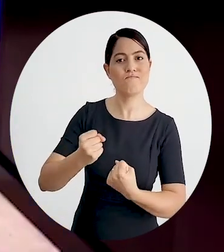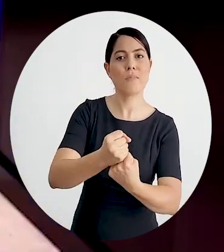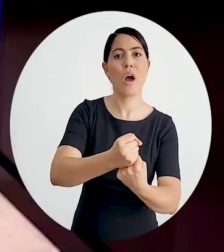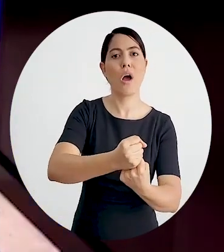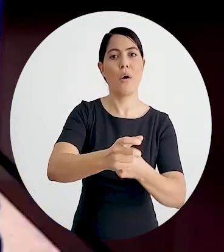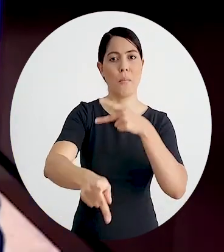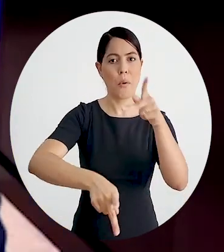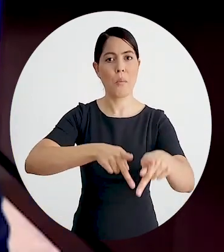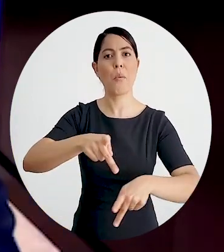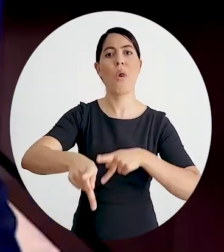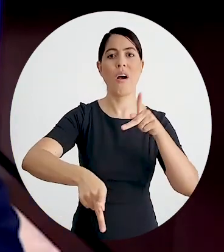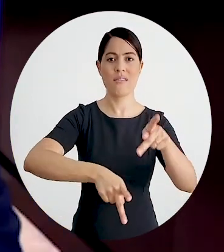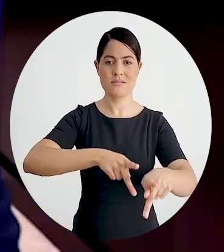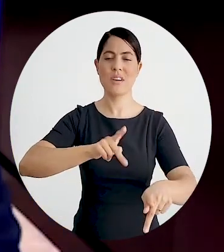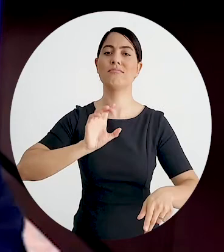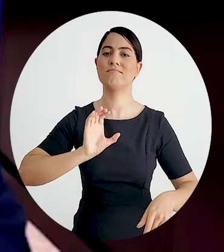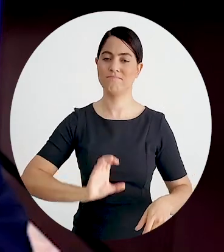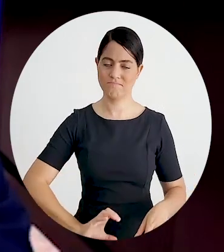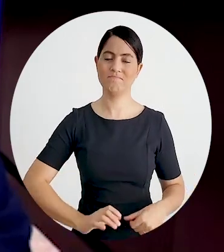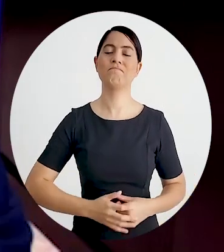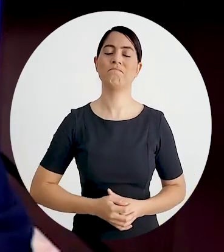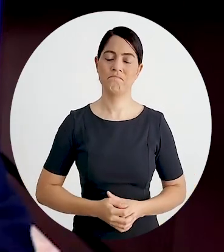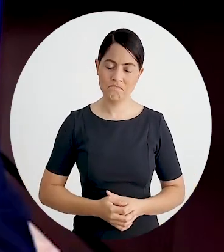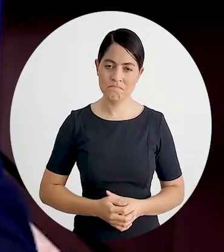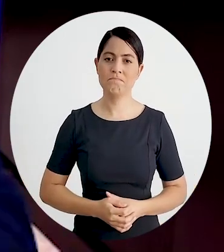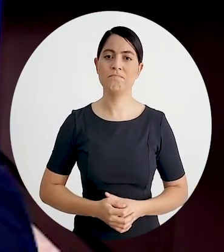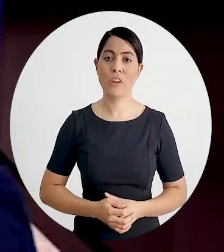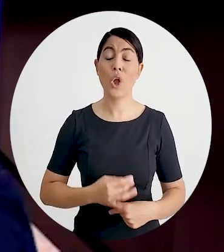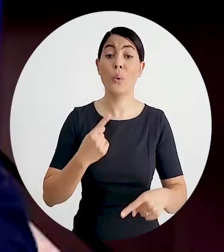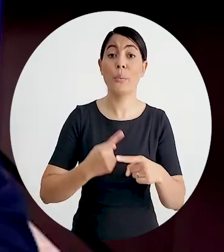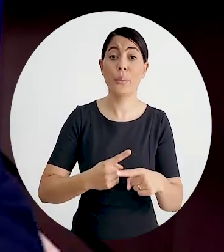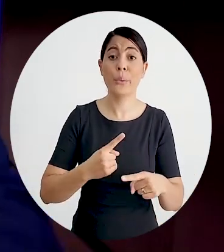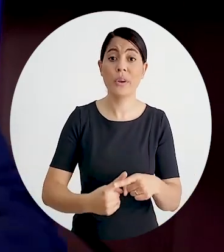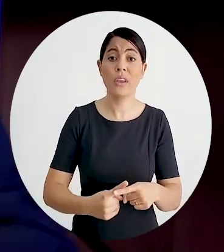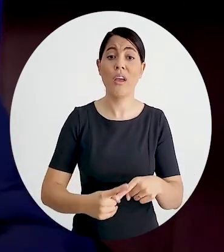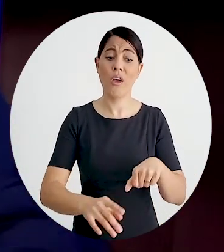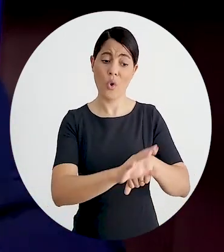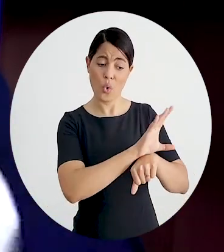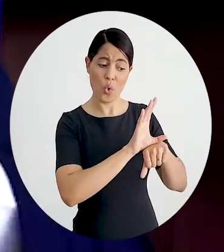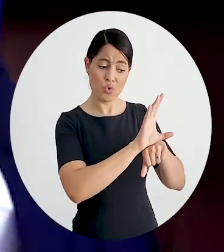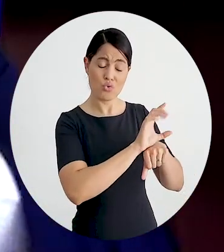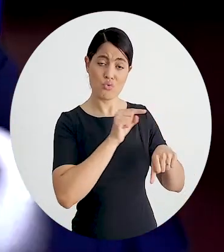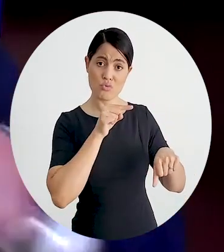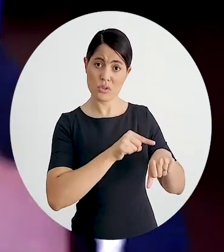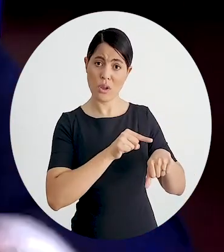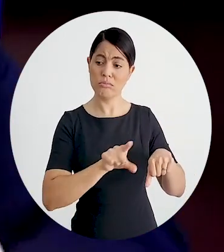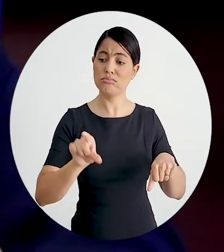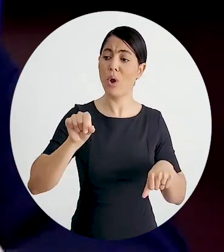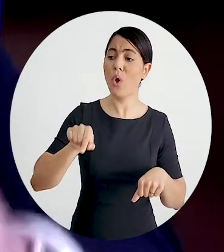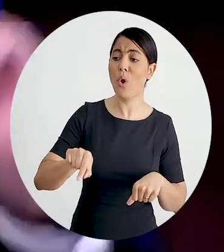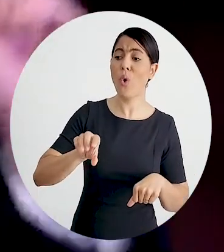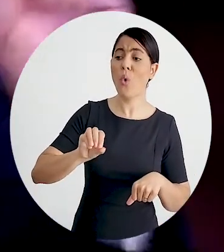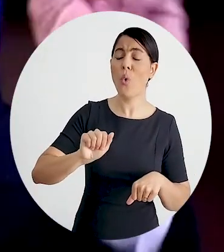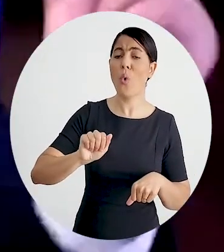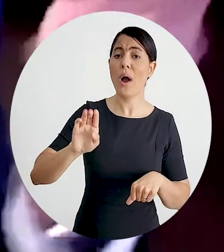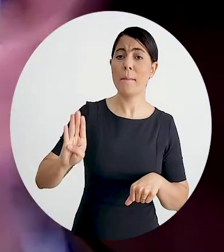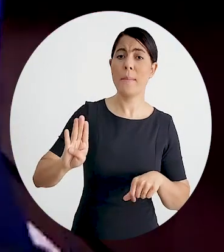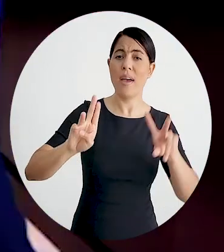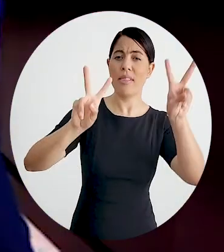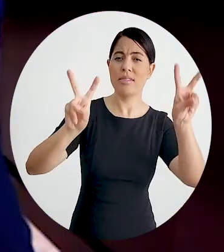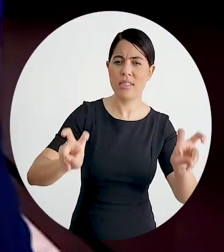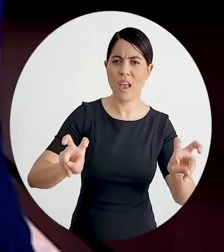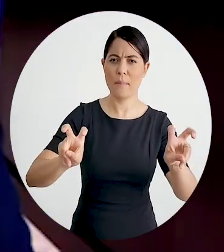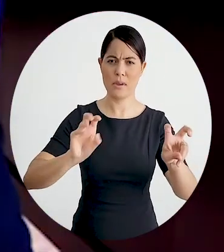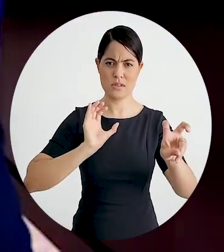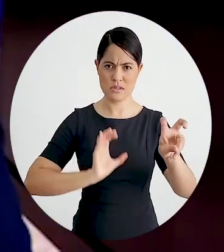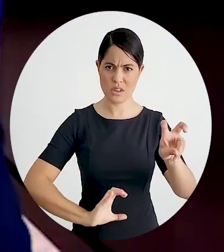constitucional do cidadão. Ela é a entidade que o Constituinte escolheu para ser porta-voz dos